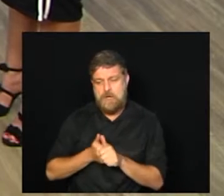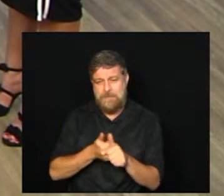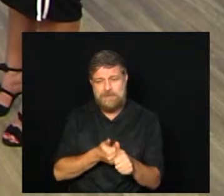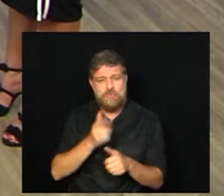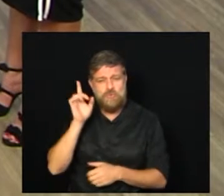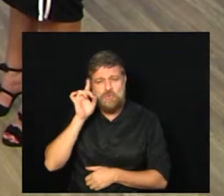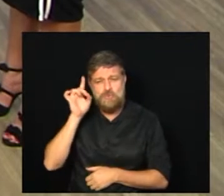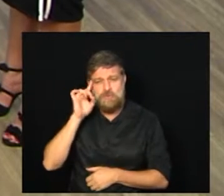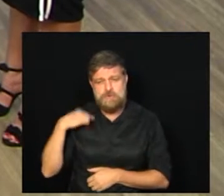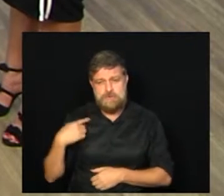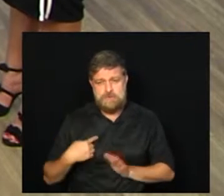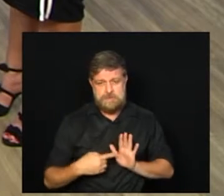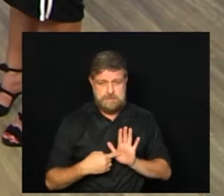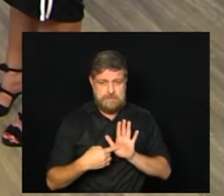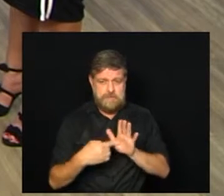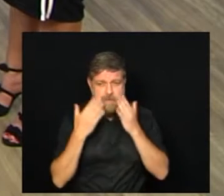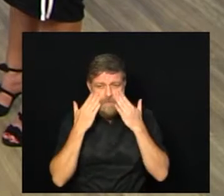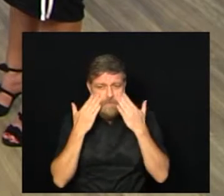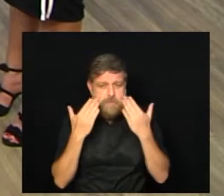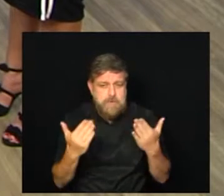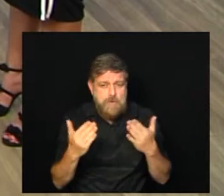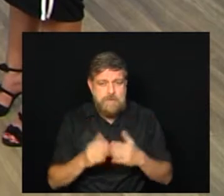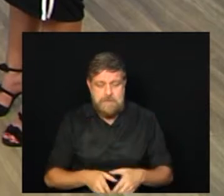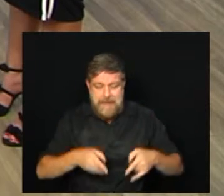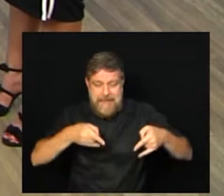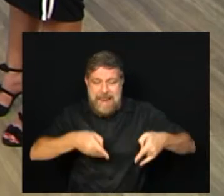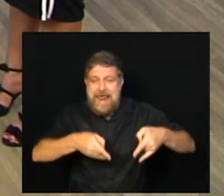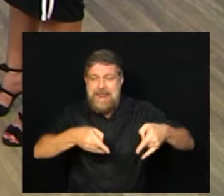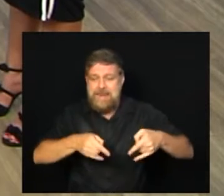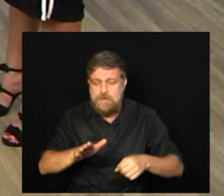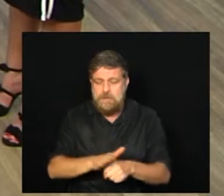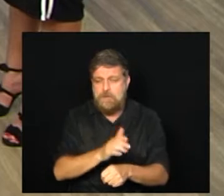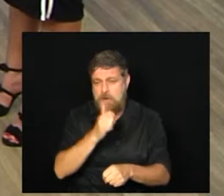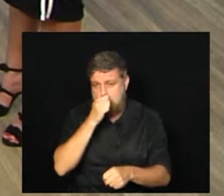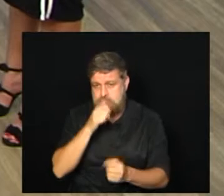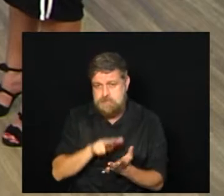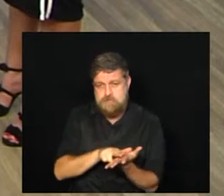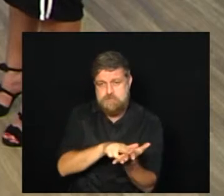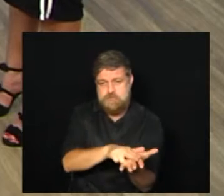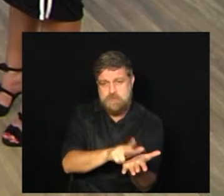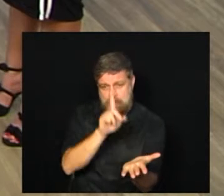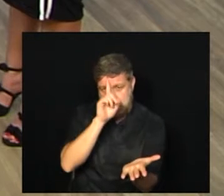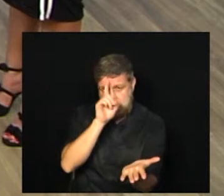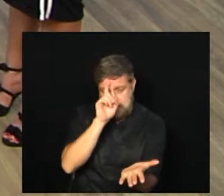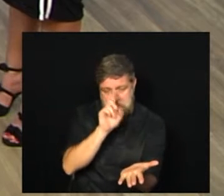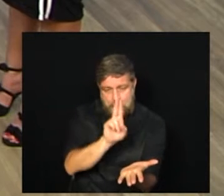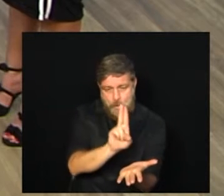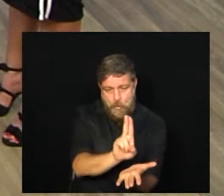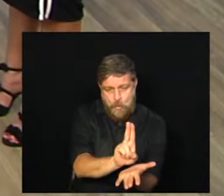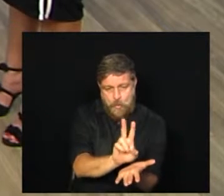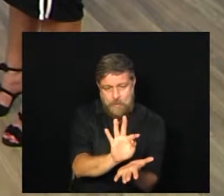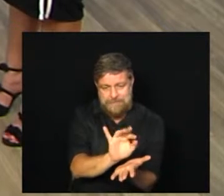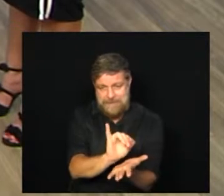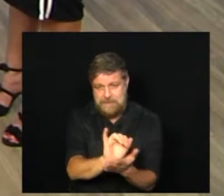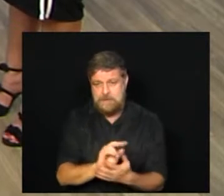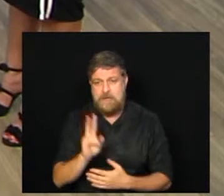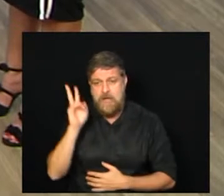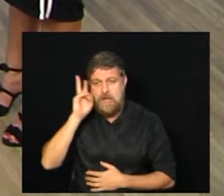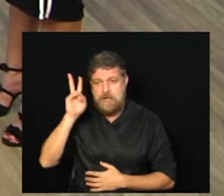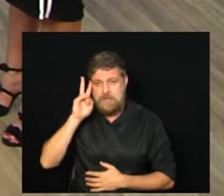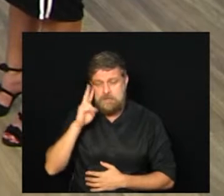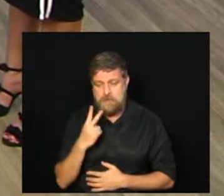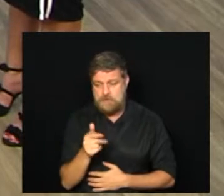nós fazemos aqui no Câmara Notícia, taxa de ocupação de leitos de UTI na cidade. A gente lembra que há 2 semanas começou